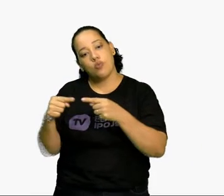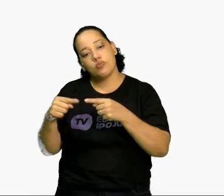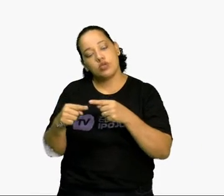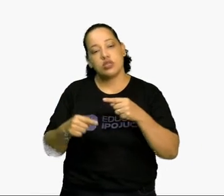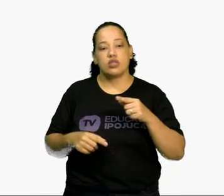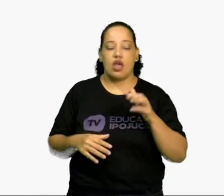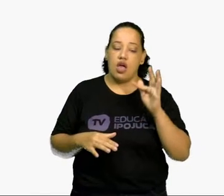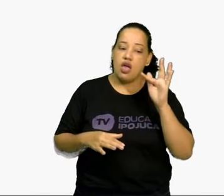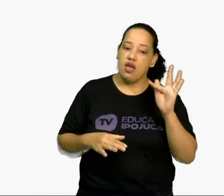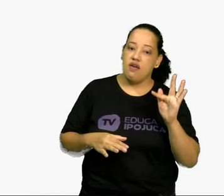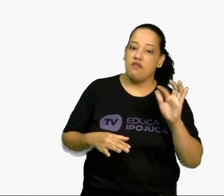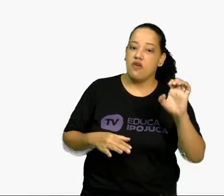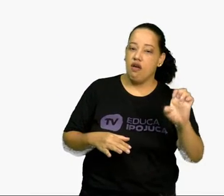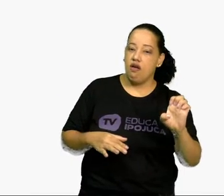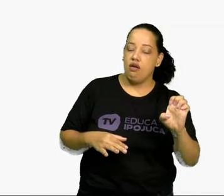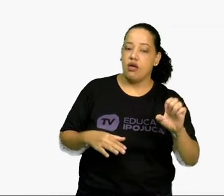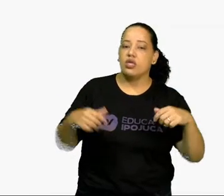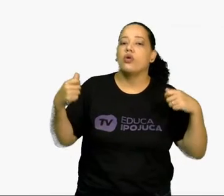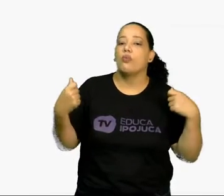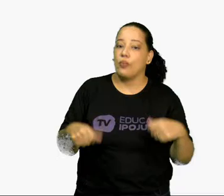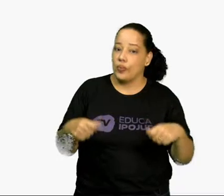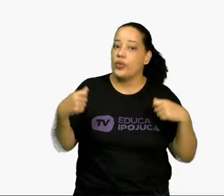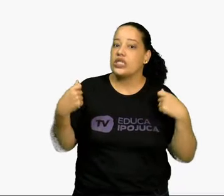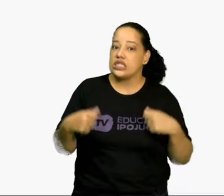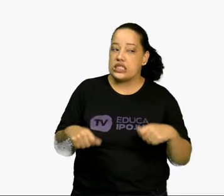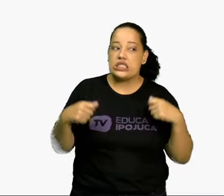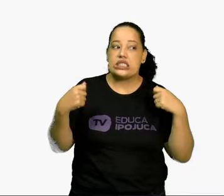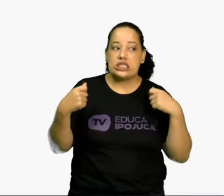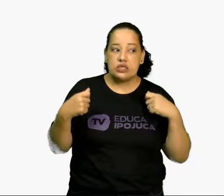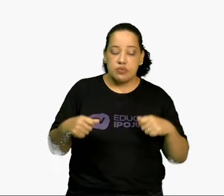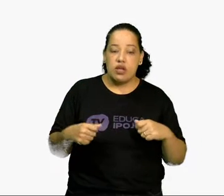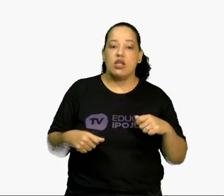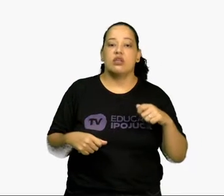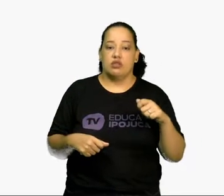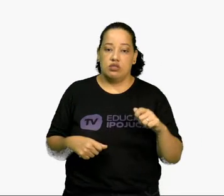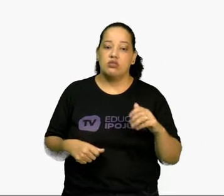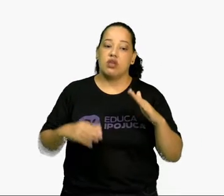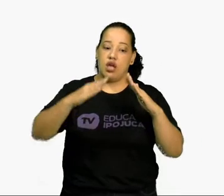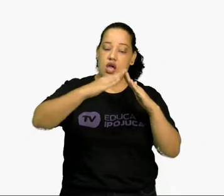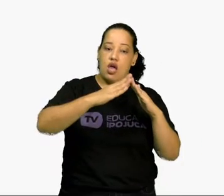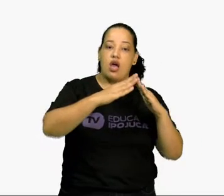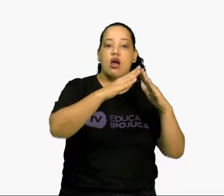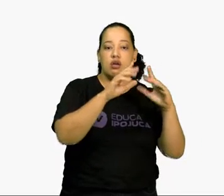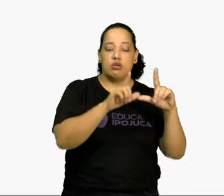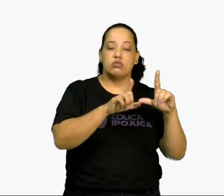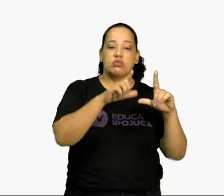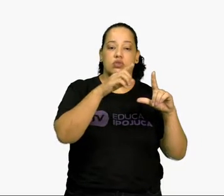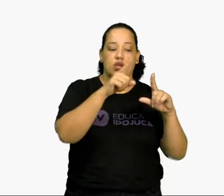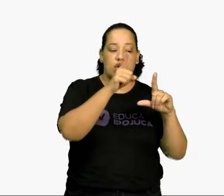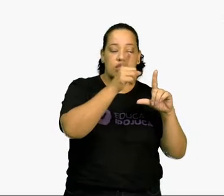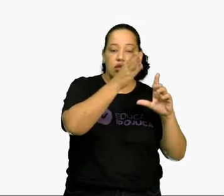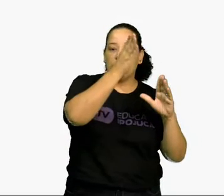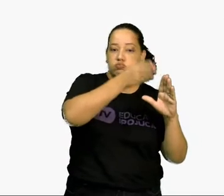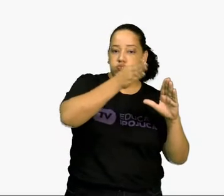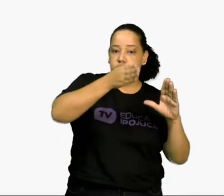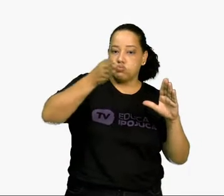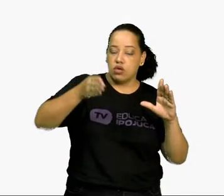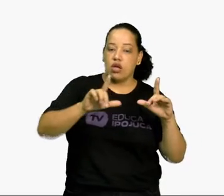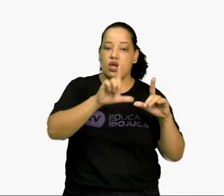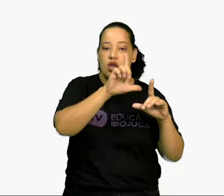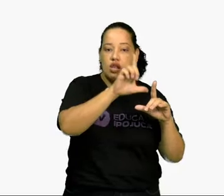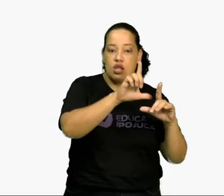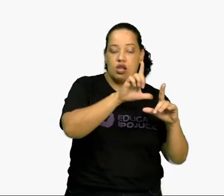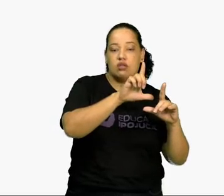FE. Note que tem que ficar nessa ordem. Lado, ângulo e lado. O ângulo vai ficar no